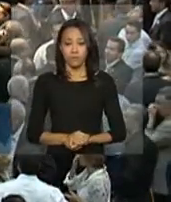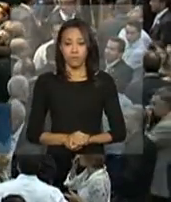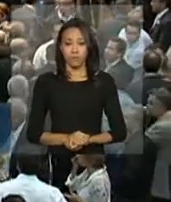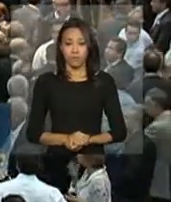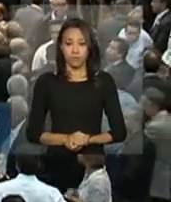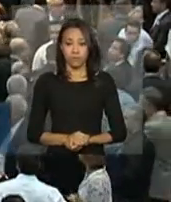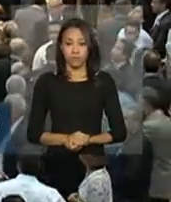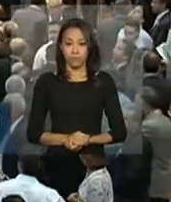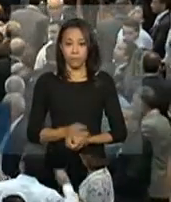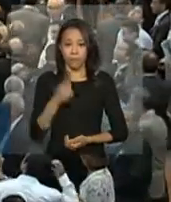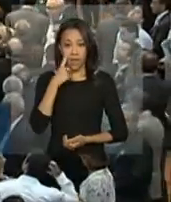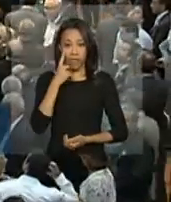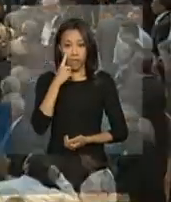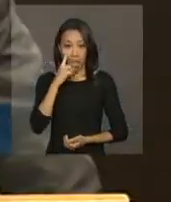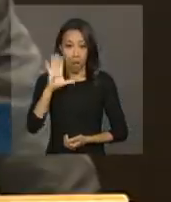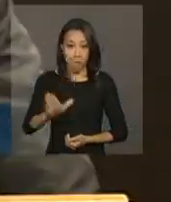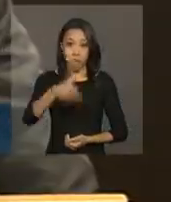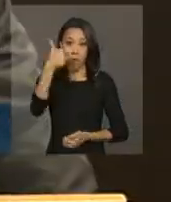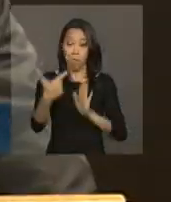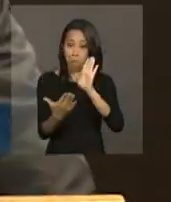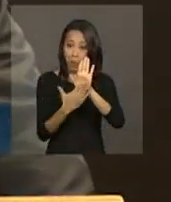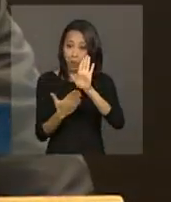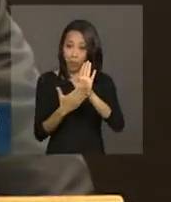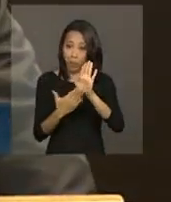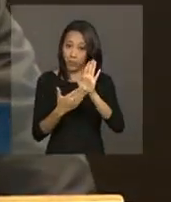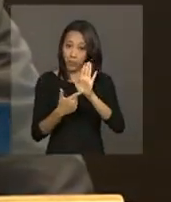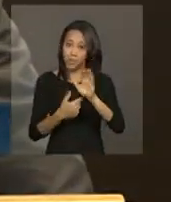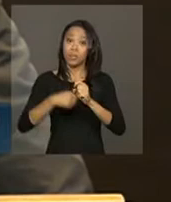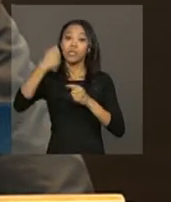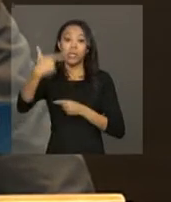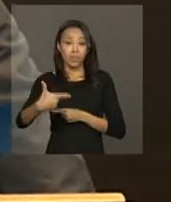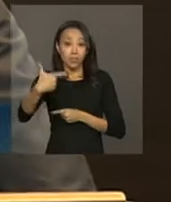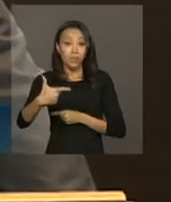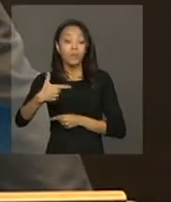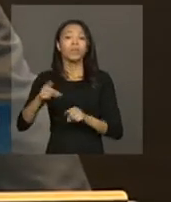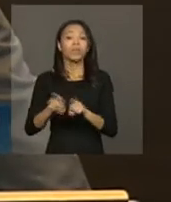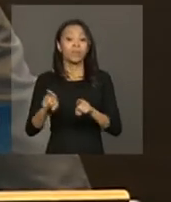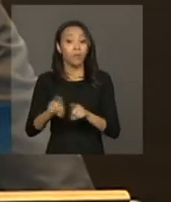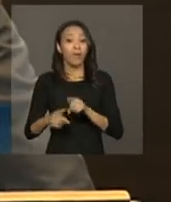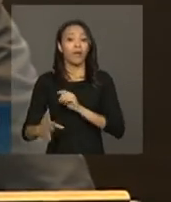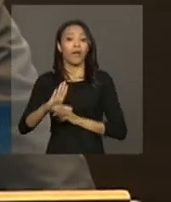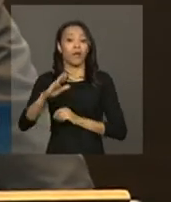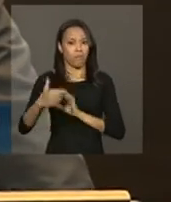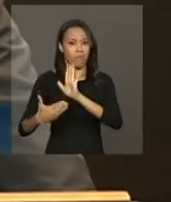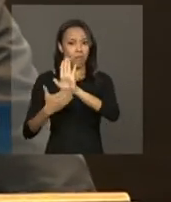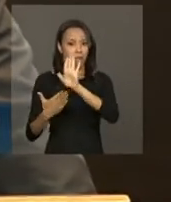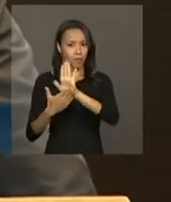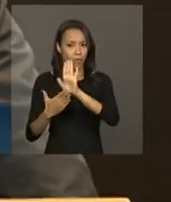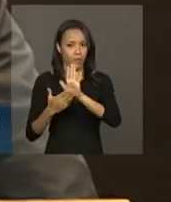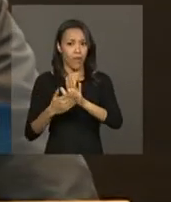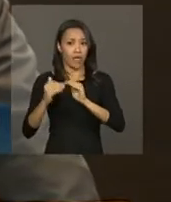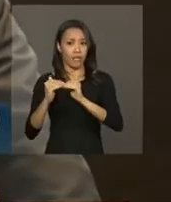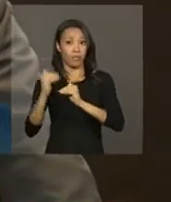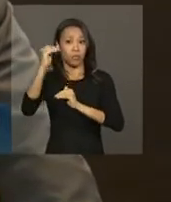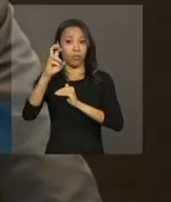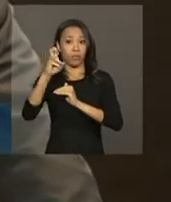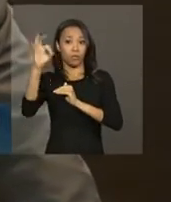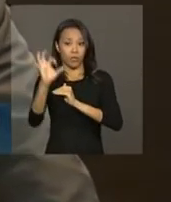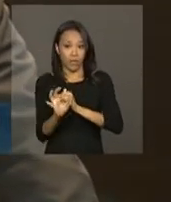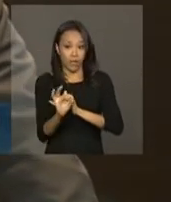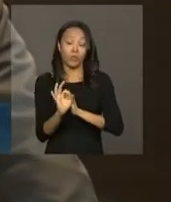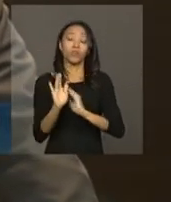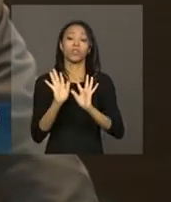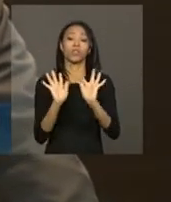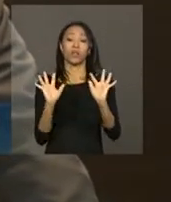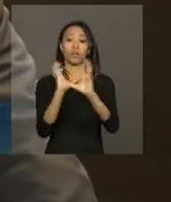razão da diferença entre a melhor proposta ofertada e a segunda melhor proposta ofertada a ser superior a 5% declaro